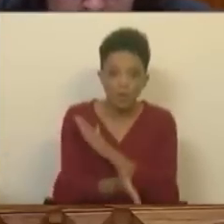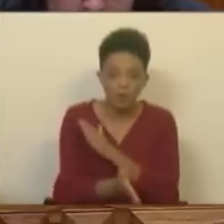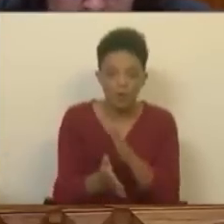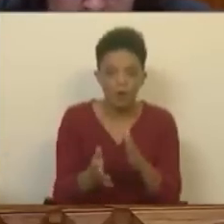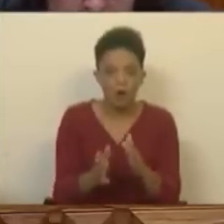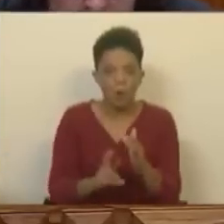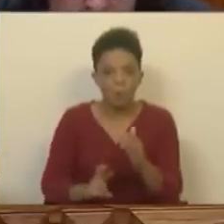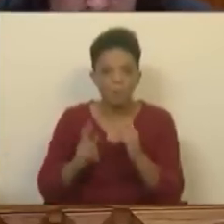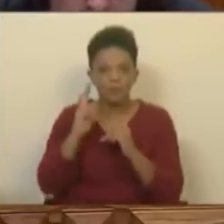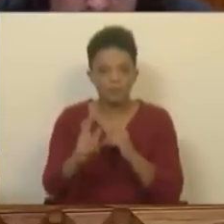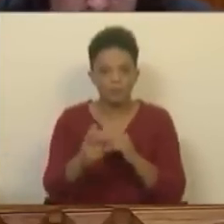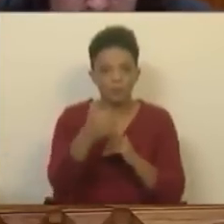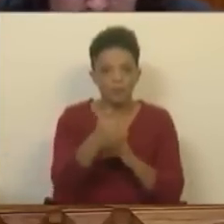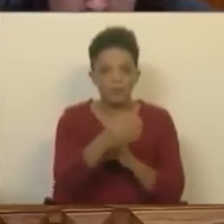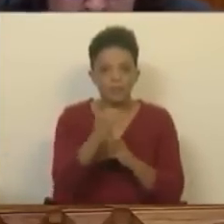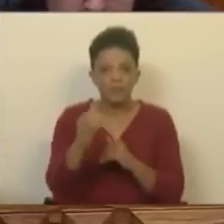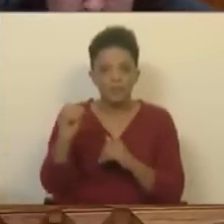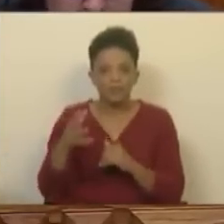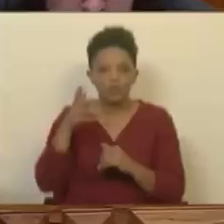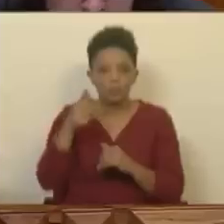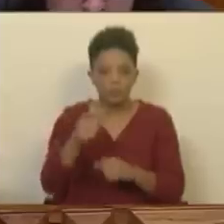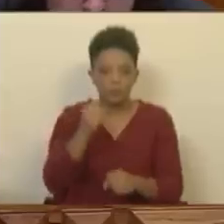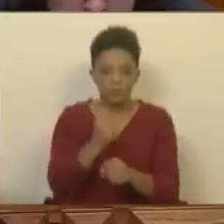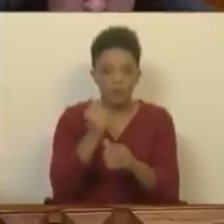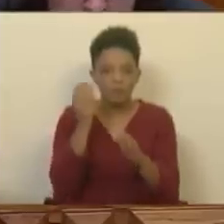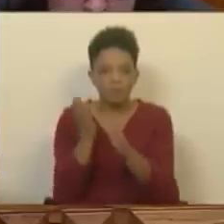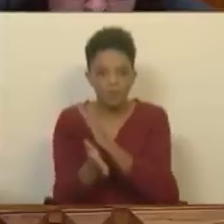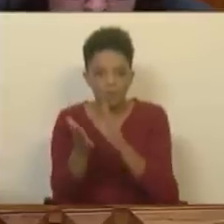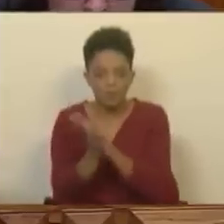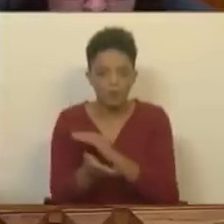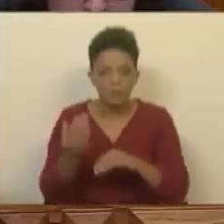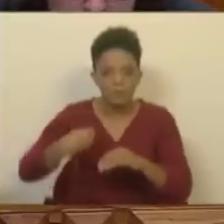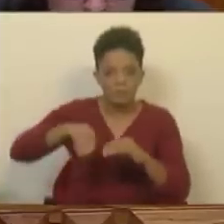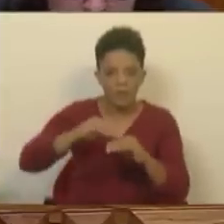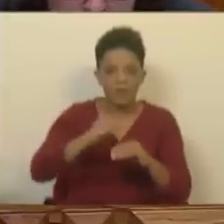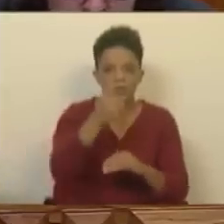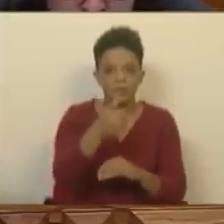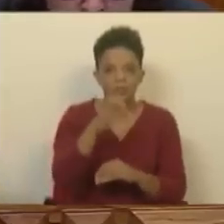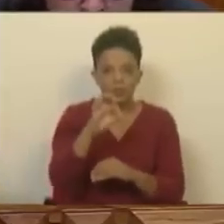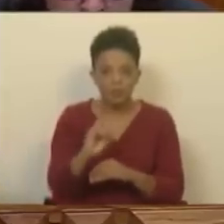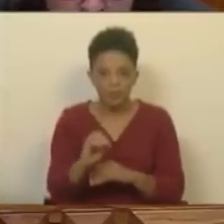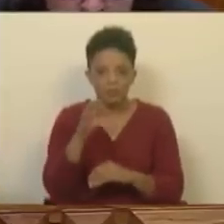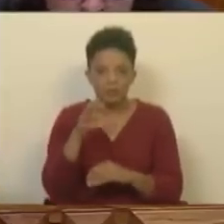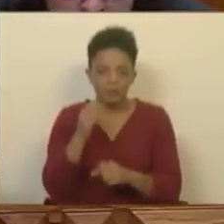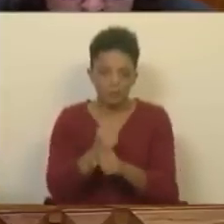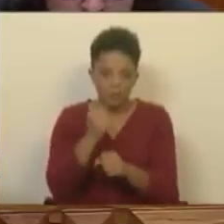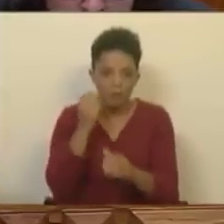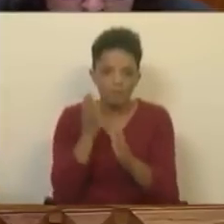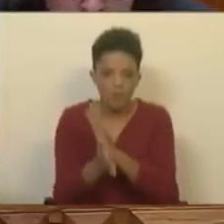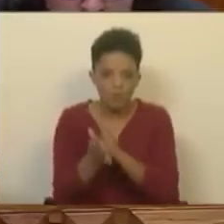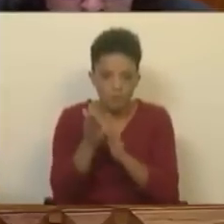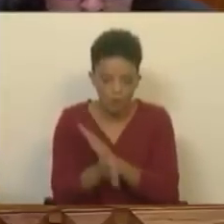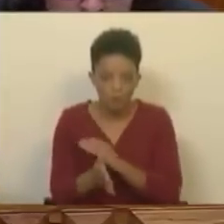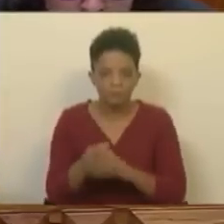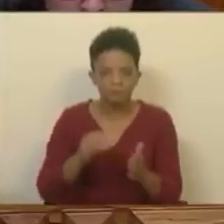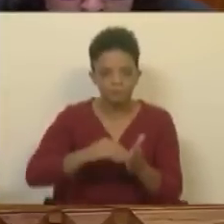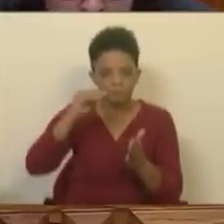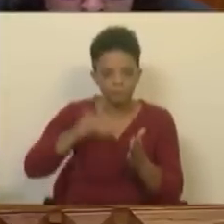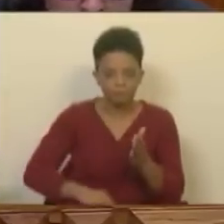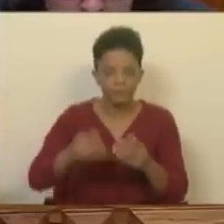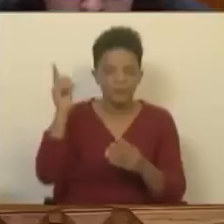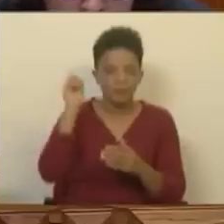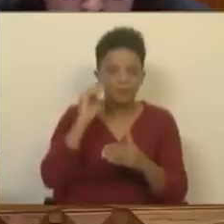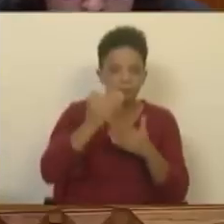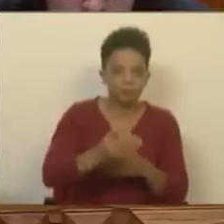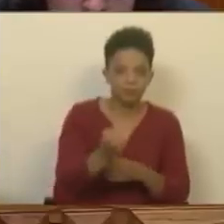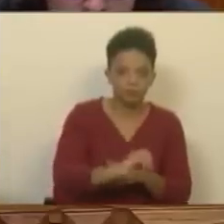em 500 mil postos de trabalho há mais de 580 impostos mil postos de trabalho que estão com contratos sem ter